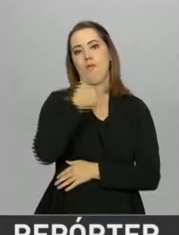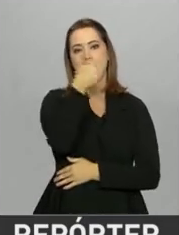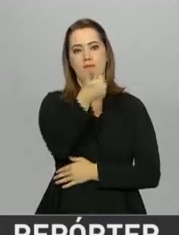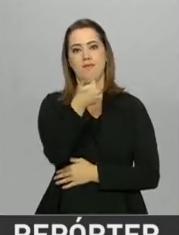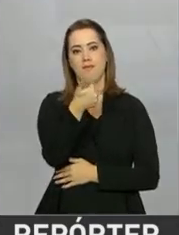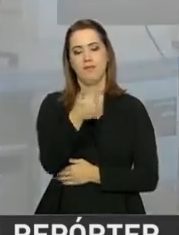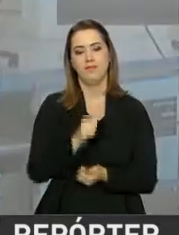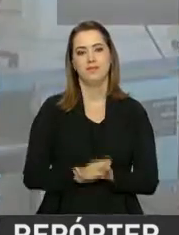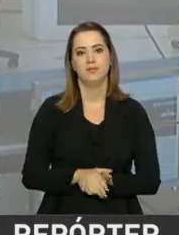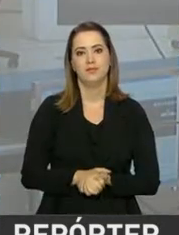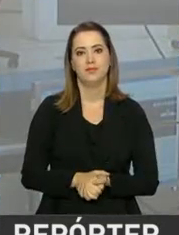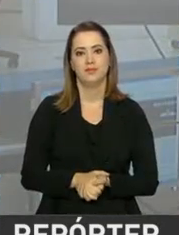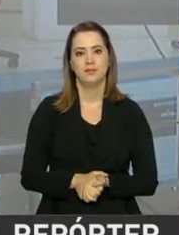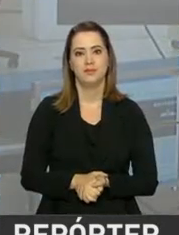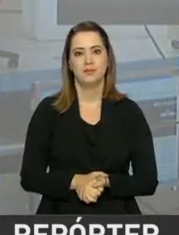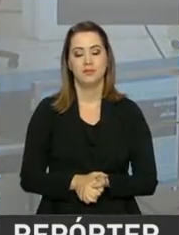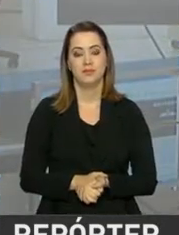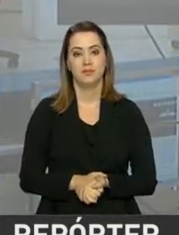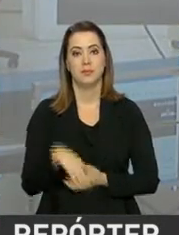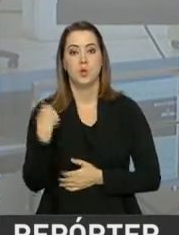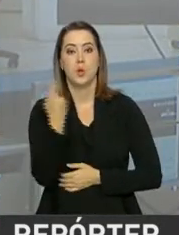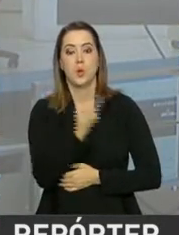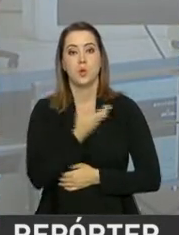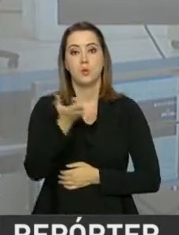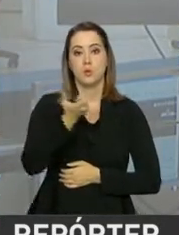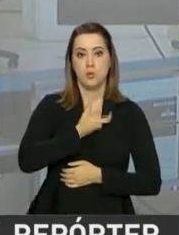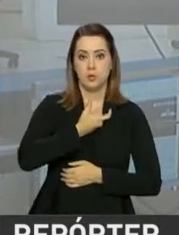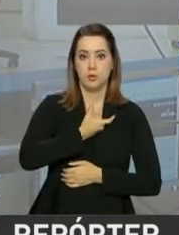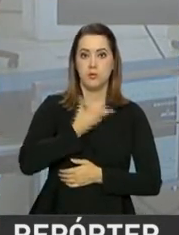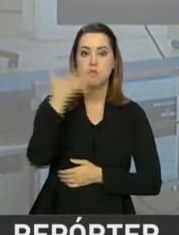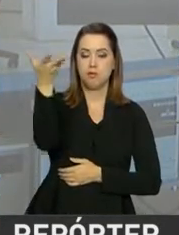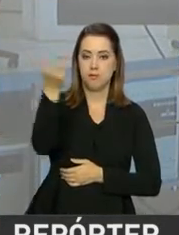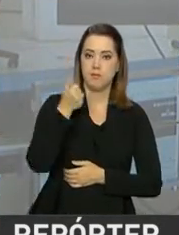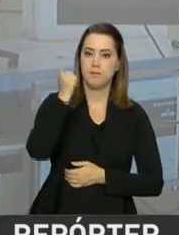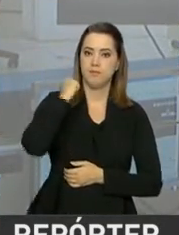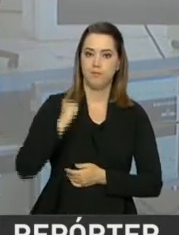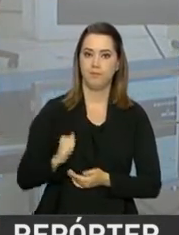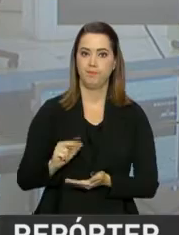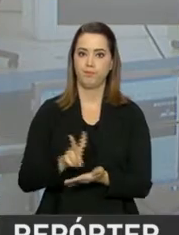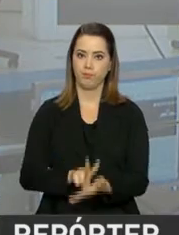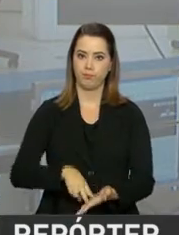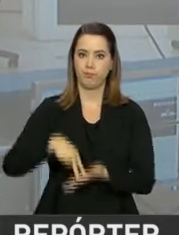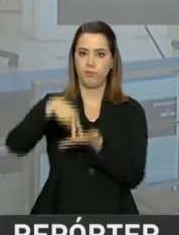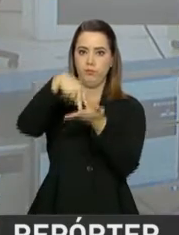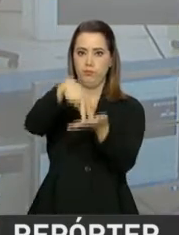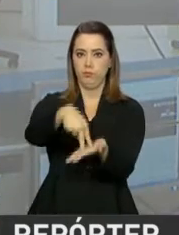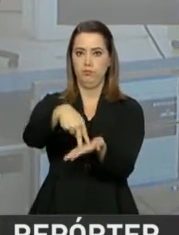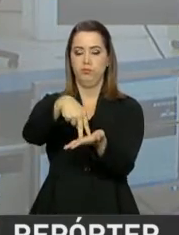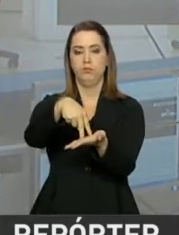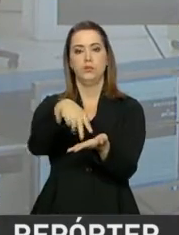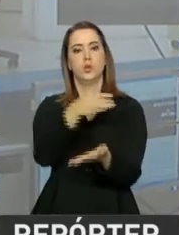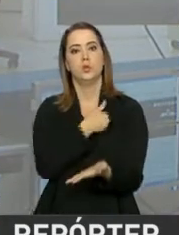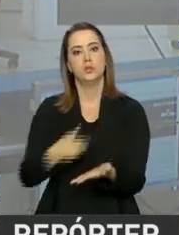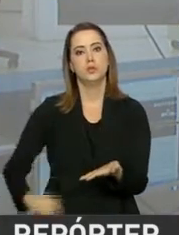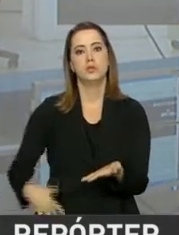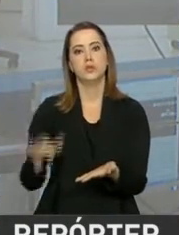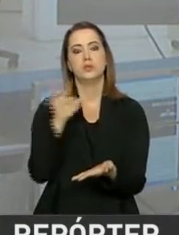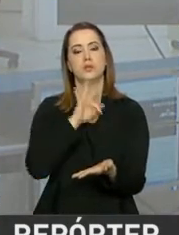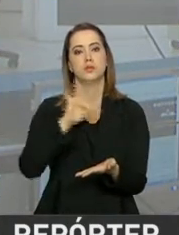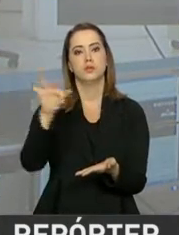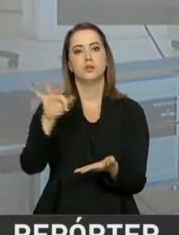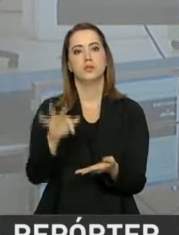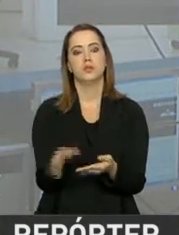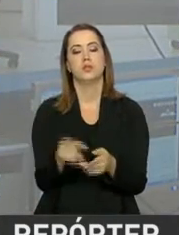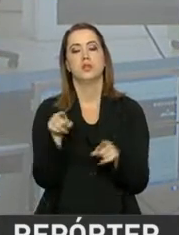paralímpicos o e os nossos medalhistas recebem o Bolsa pódio do governo federal a modalidade olímpica do